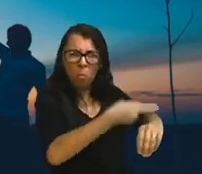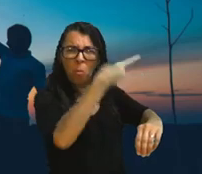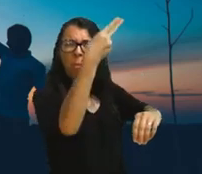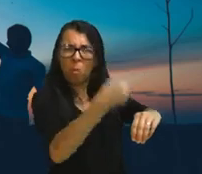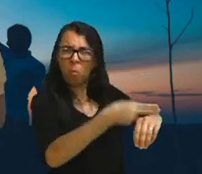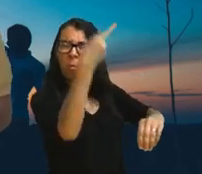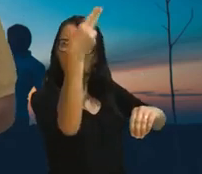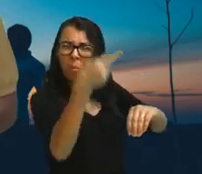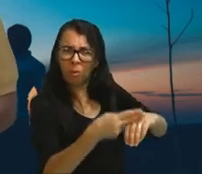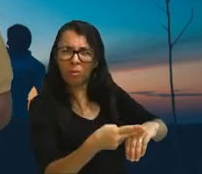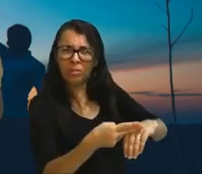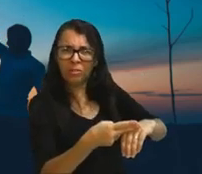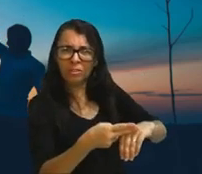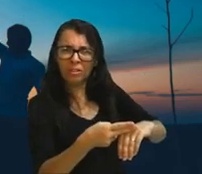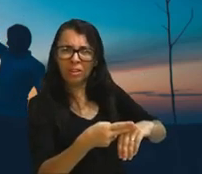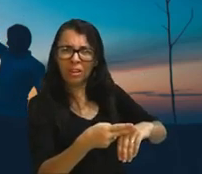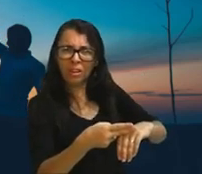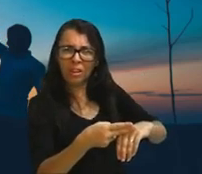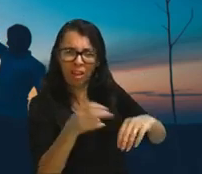Tu és Deus.